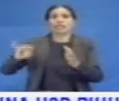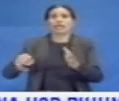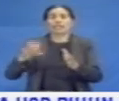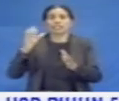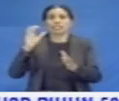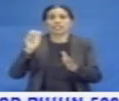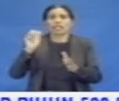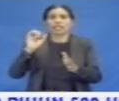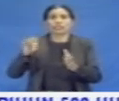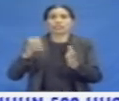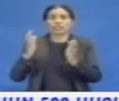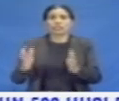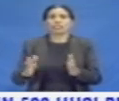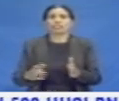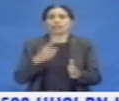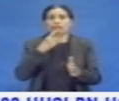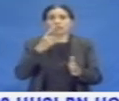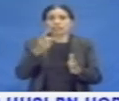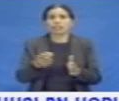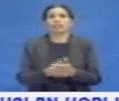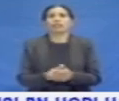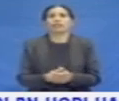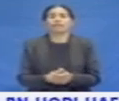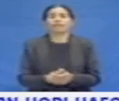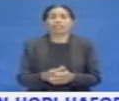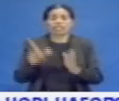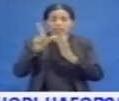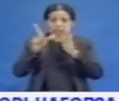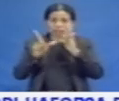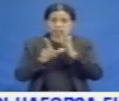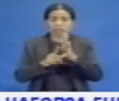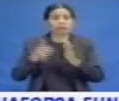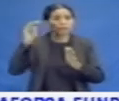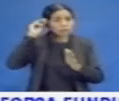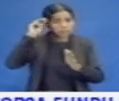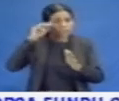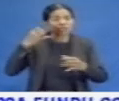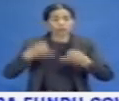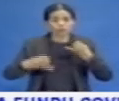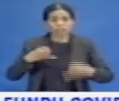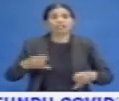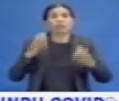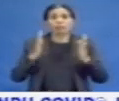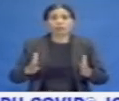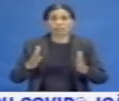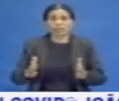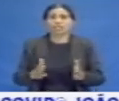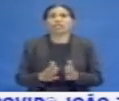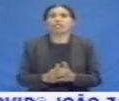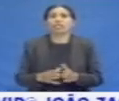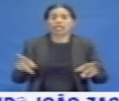Timor-Leste, AZL considera katak, esboço lei nebe Ministério Justiça prepara, hanesan ataque ida,